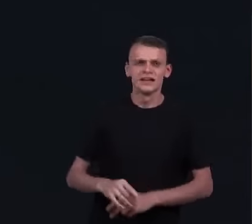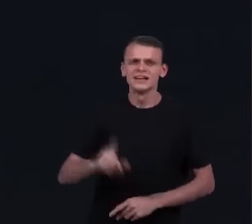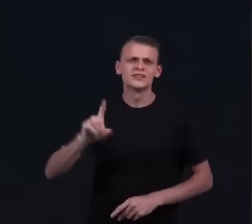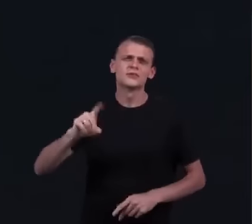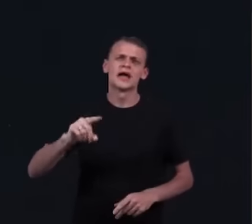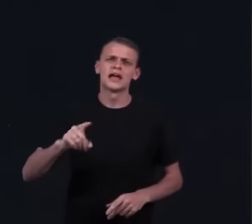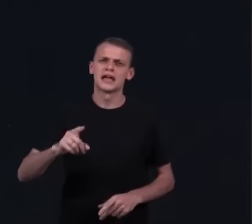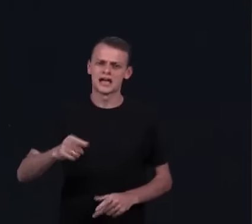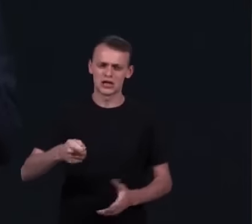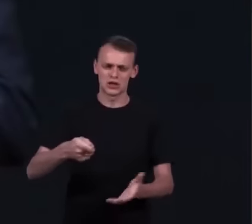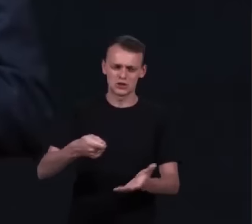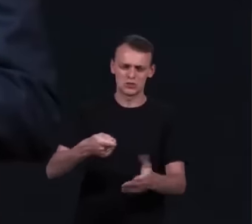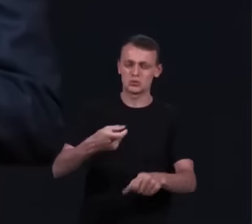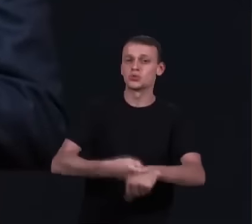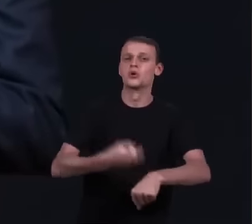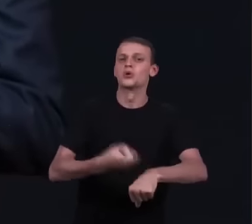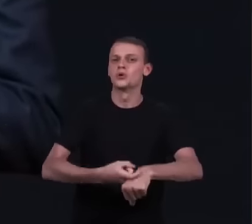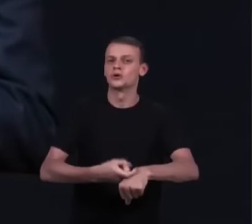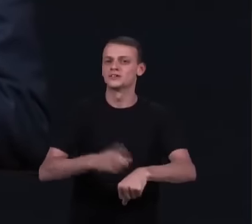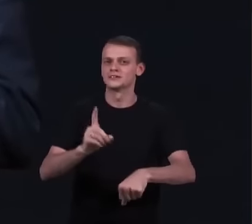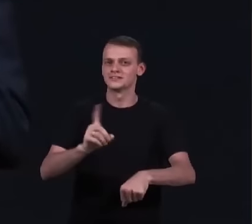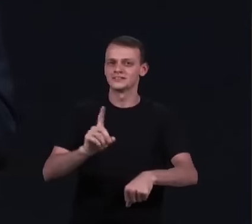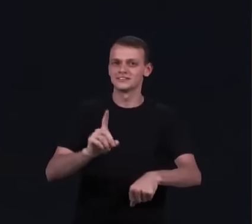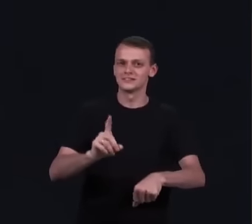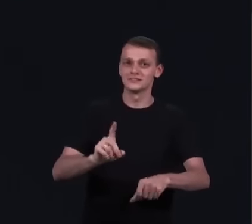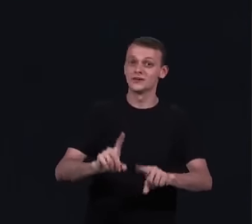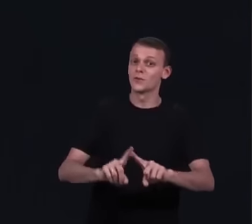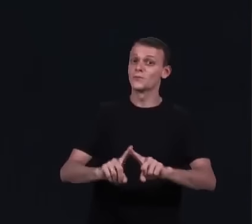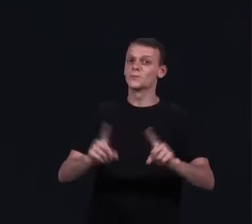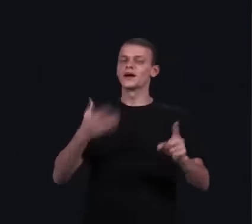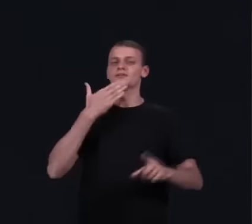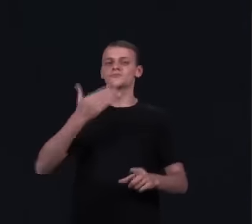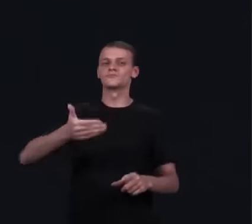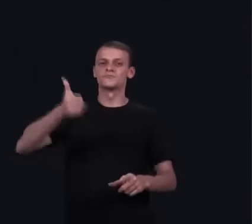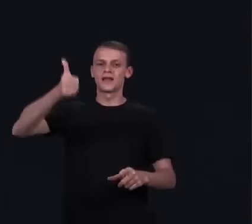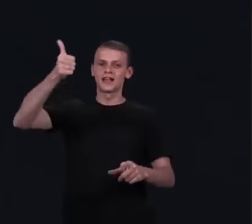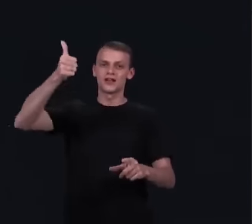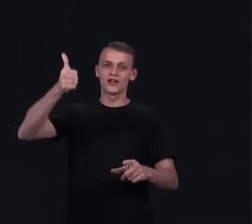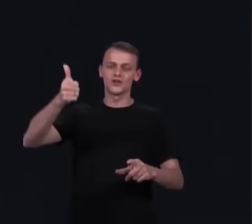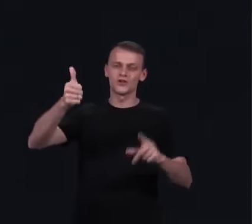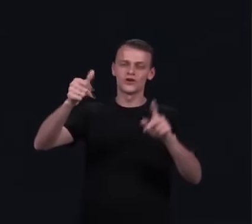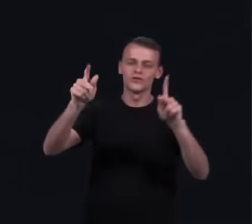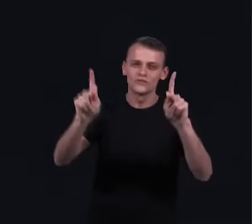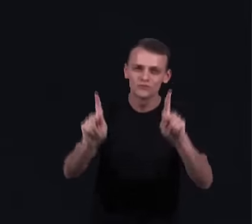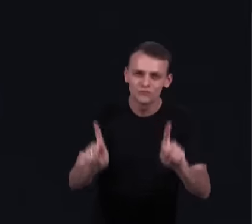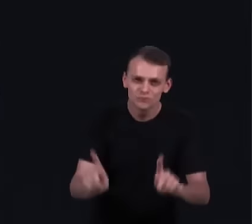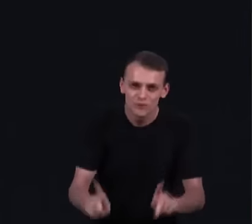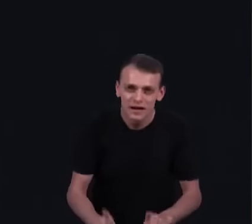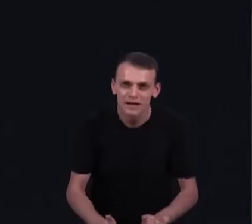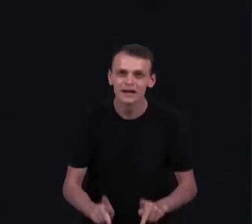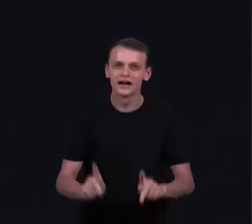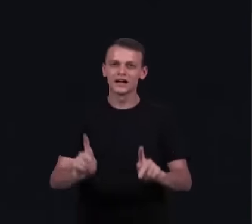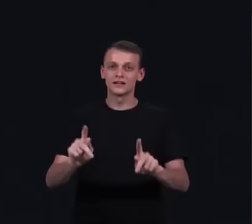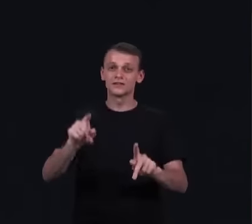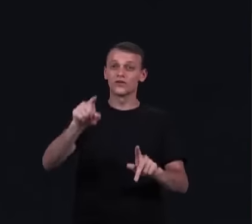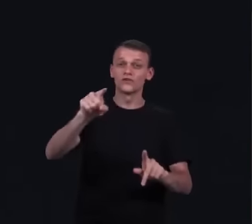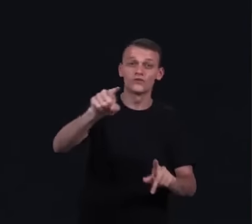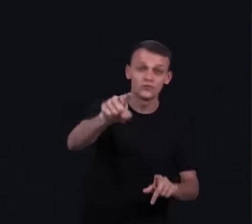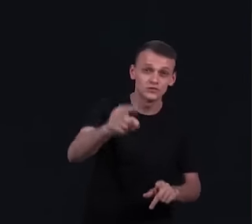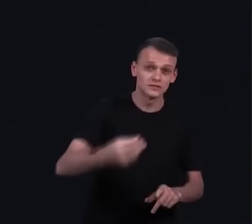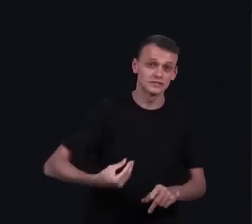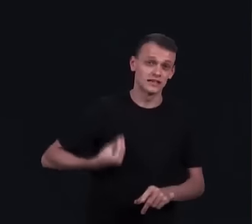evangélico. Mas seus melhores dias não estão no seu passado, estão adiante de você. Siga para o